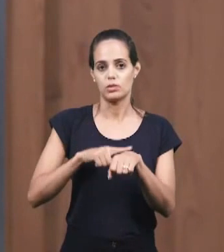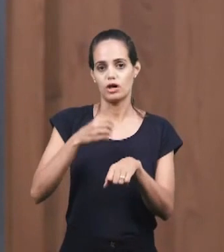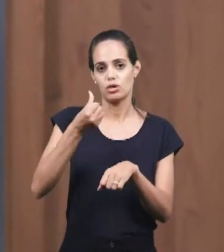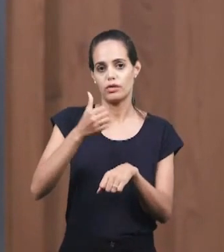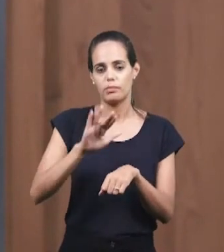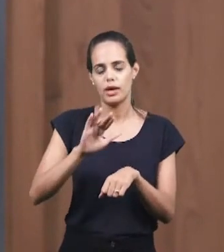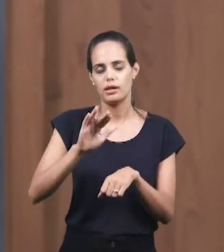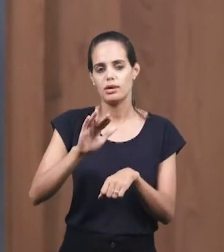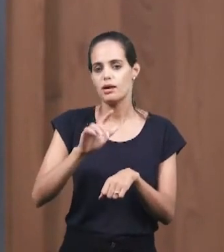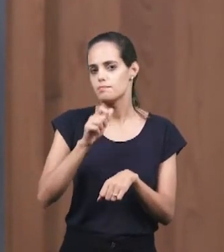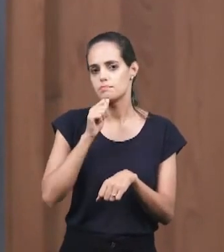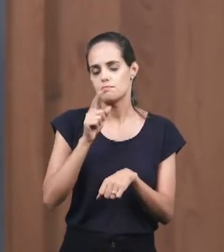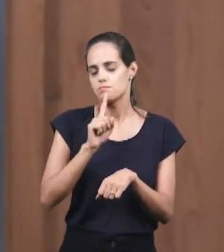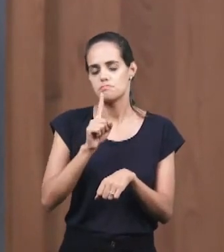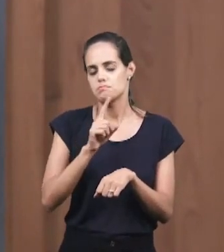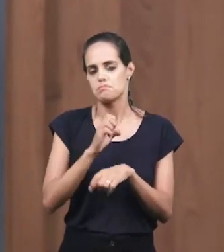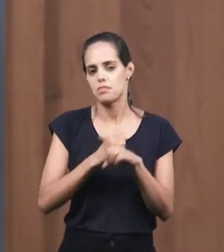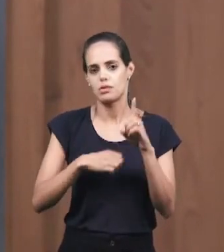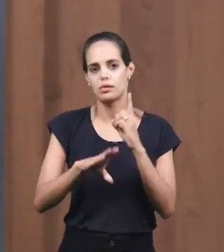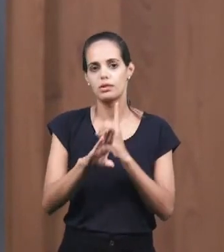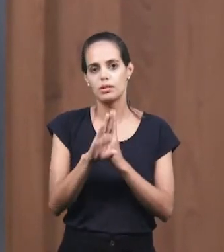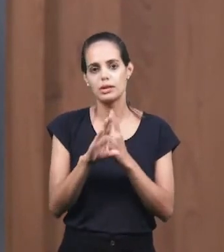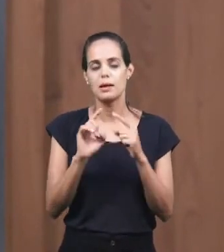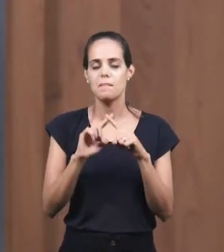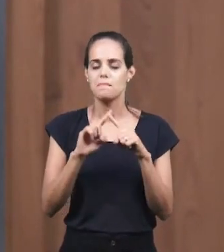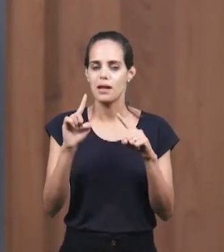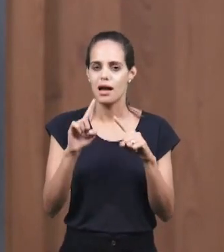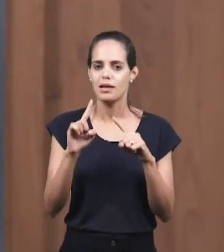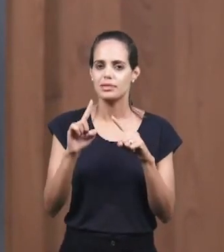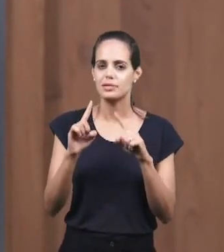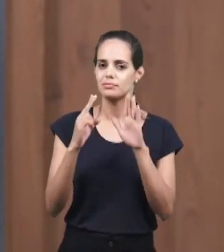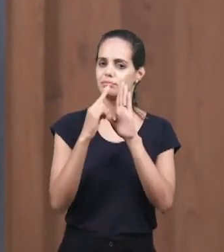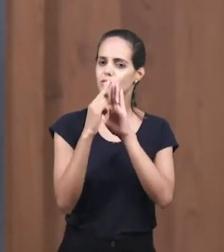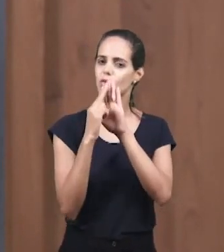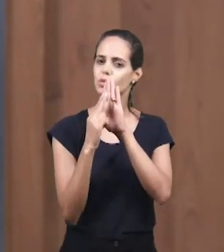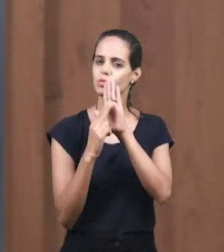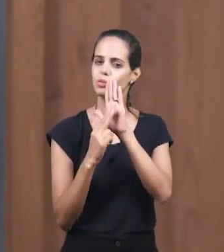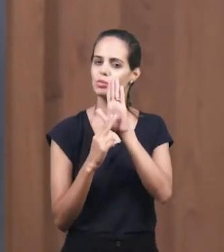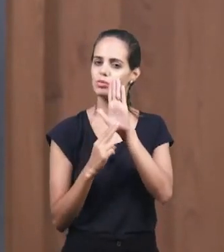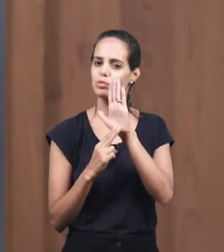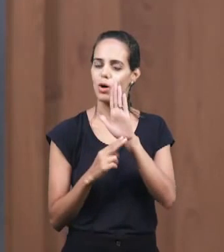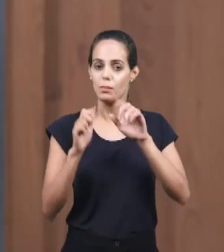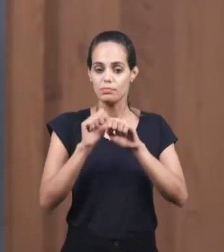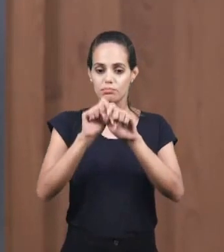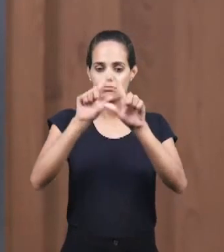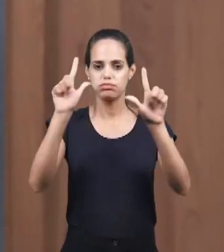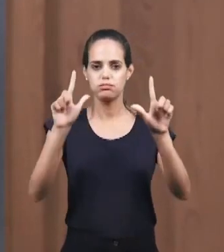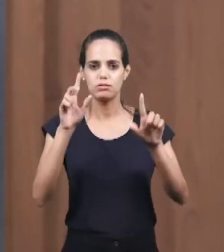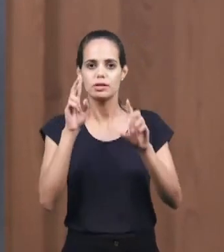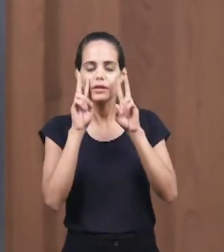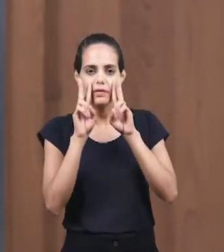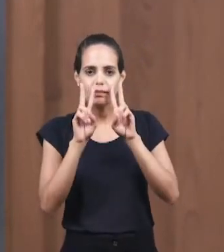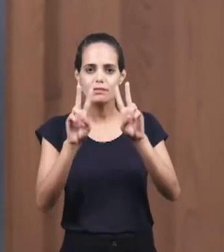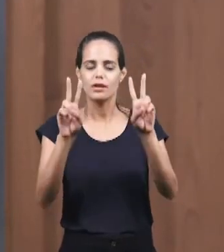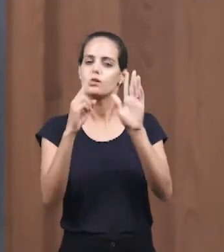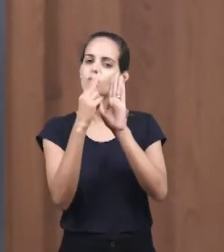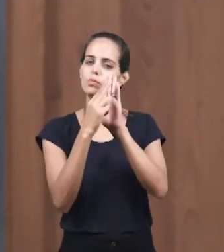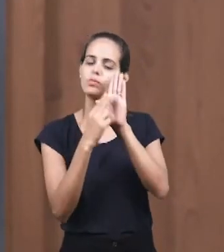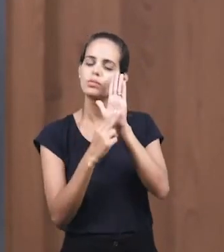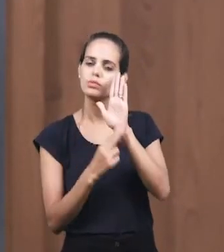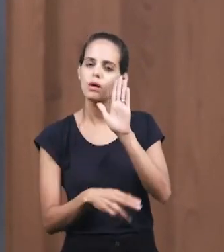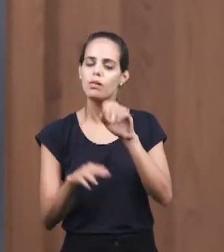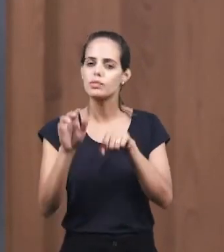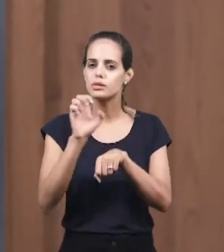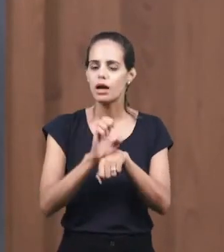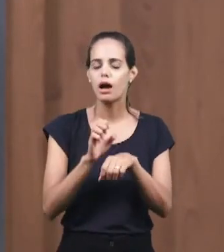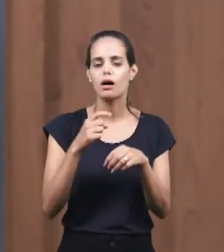nem na Escola Bíblica Dominical, estará ali a relação dos nomes dos irmãos, das suas contribuições, do seu estado, a sua